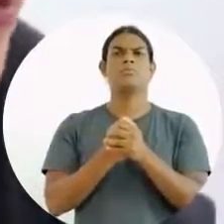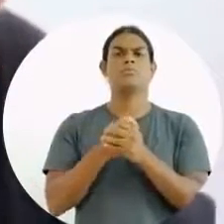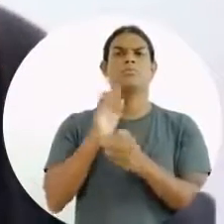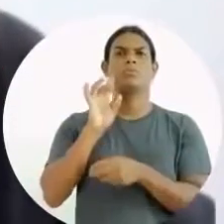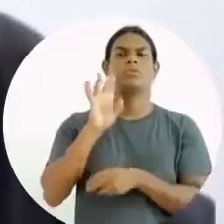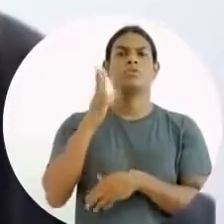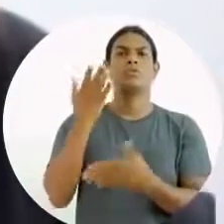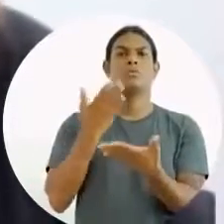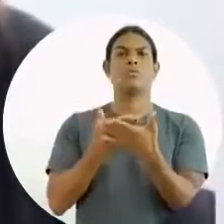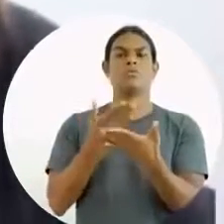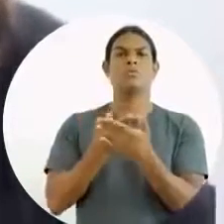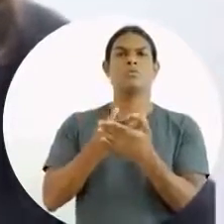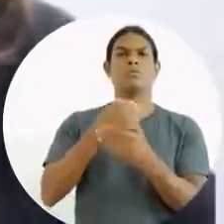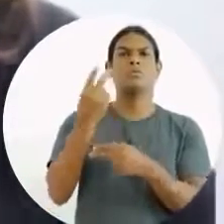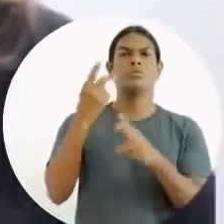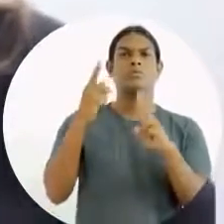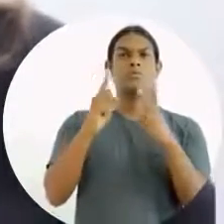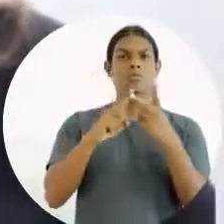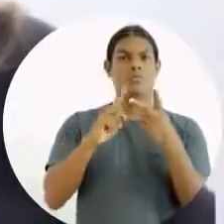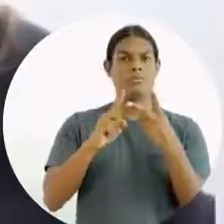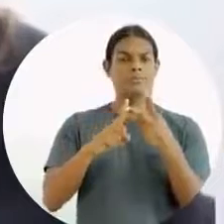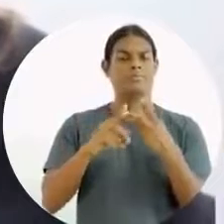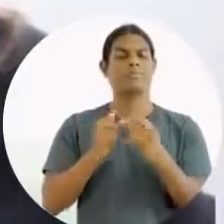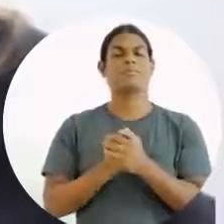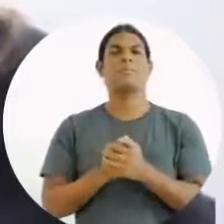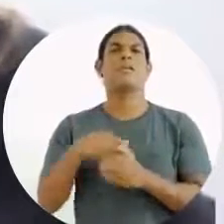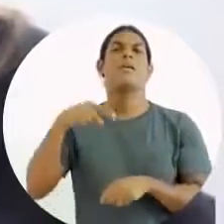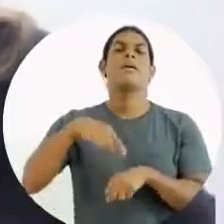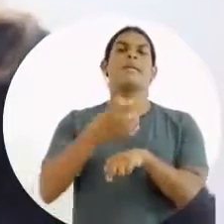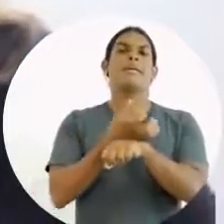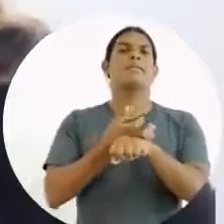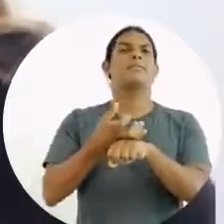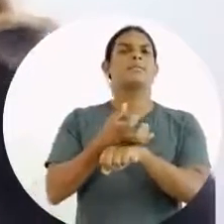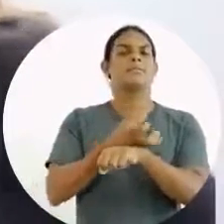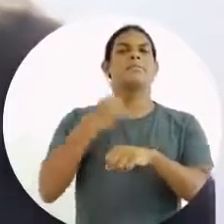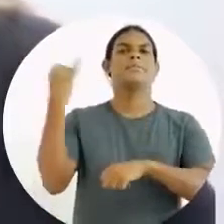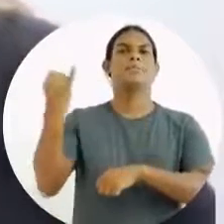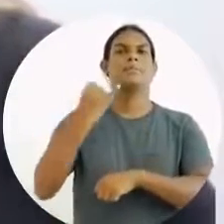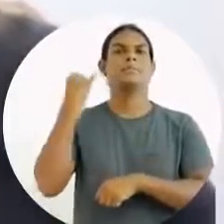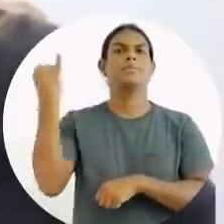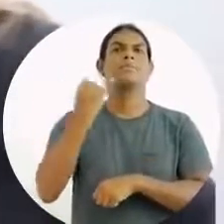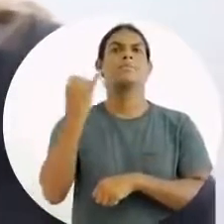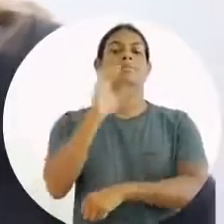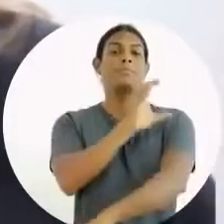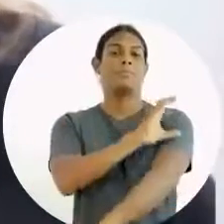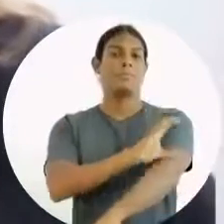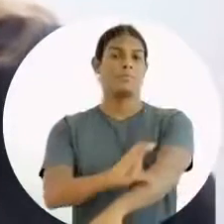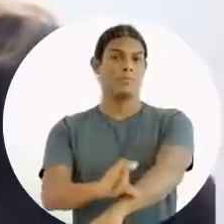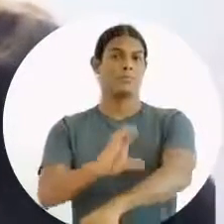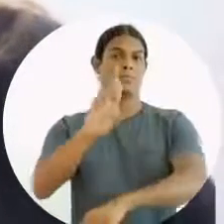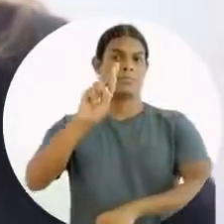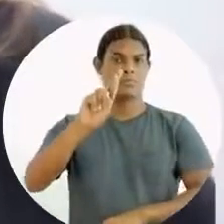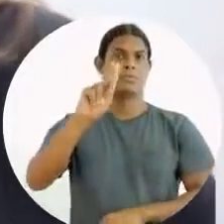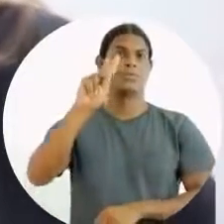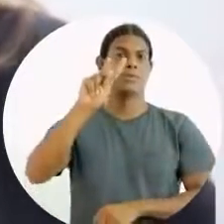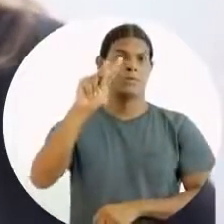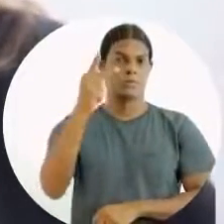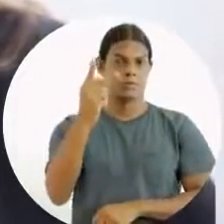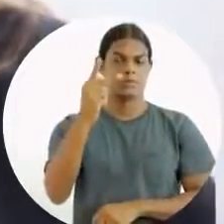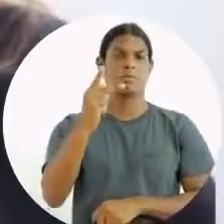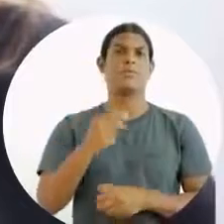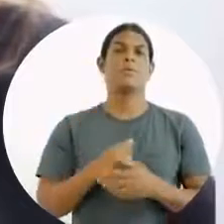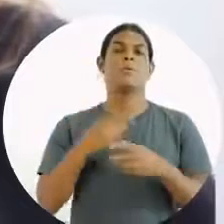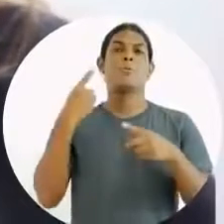em relação à disciplina, eu costumo dizer que é uma disciplina bastante importante no curso de recursos humanos,